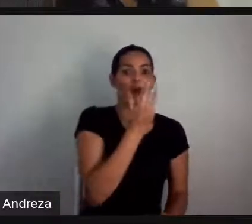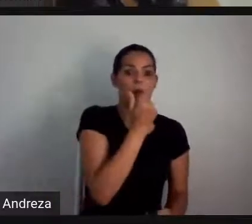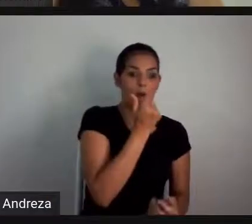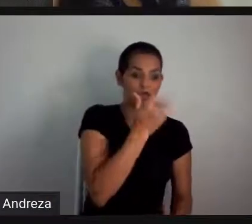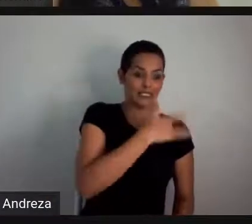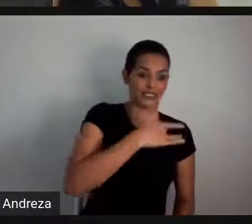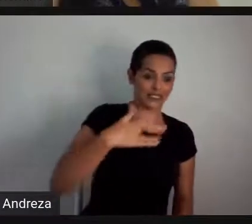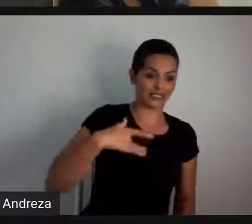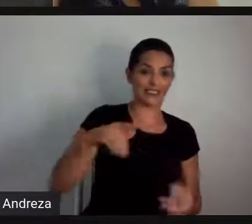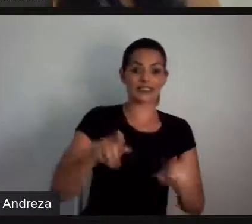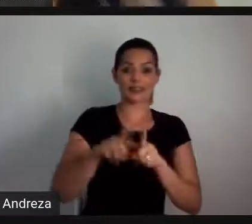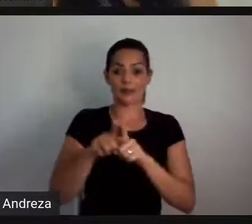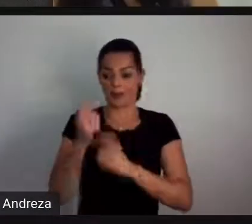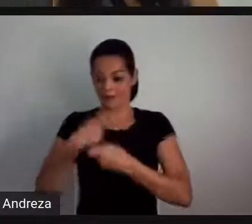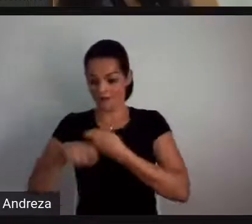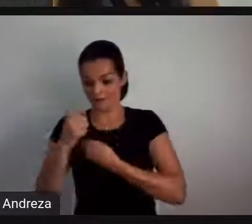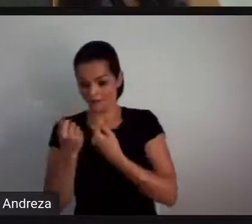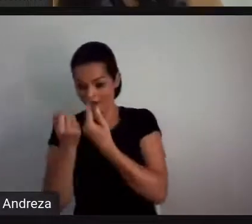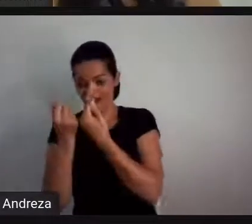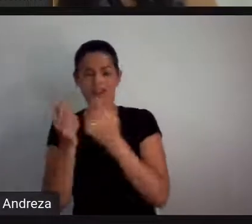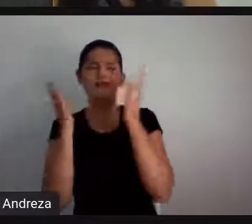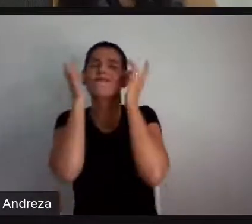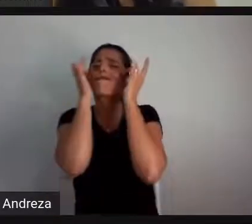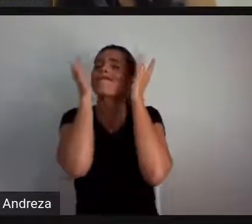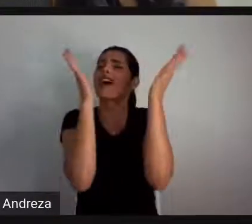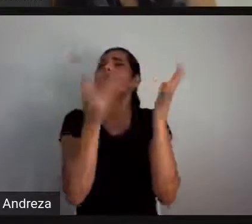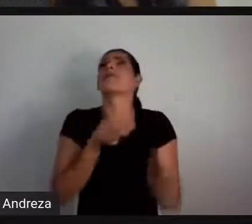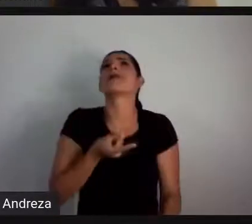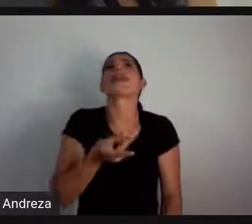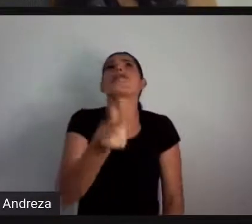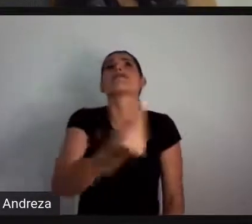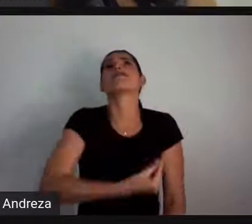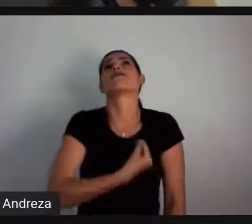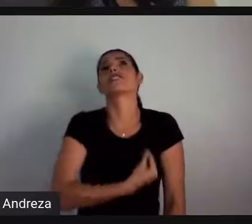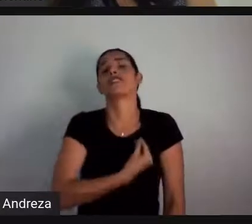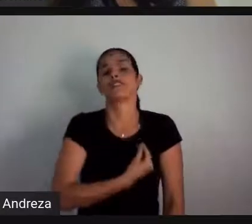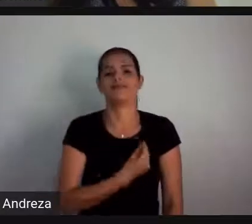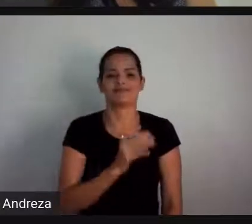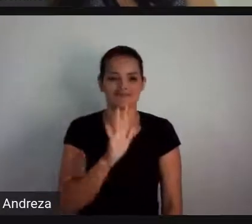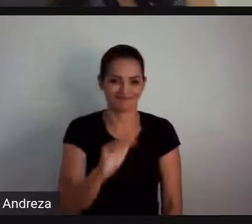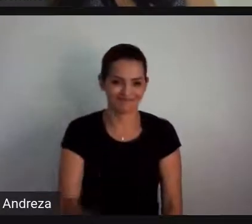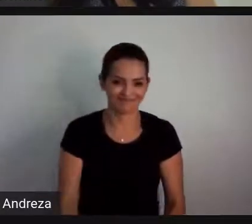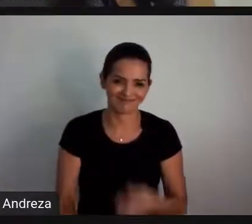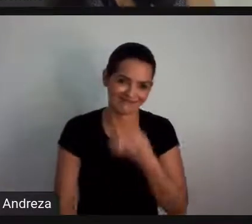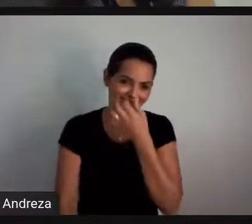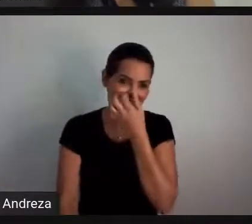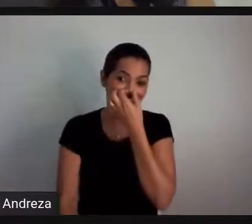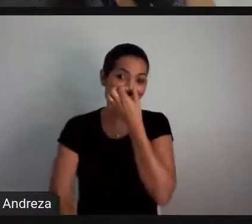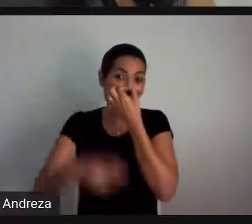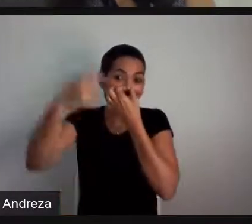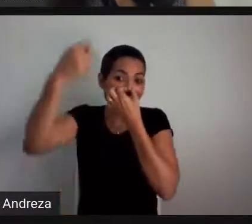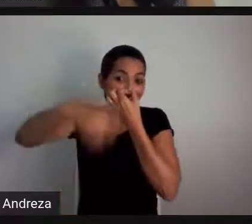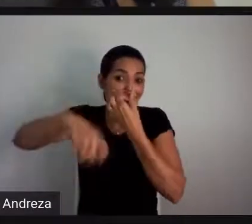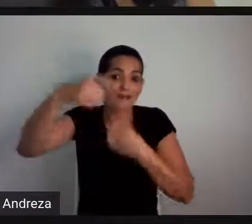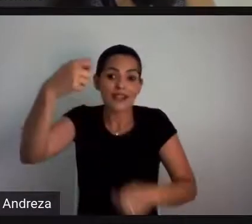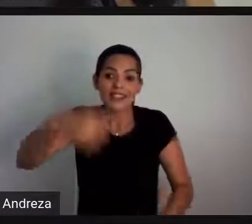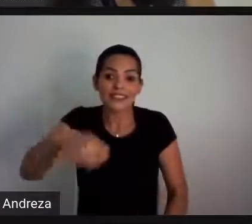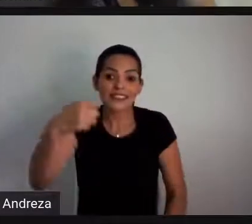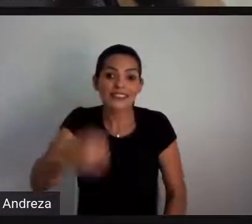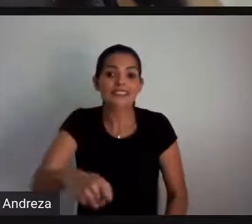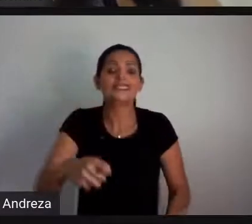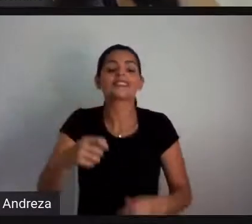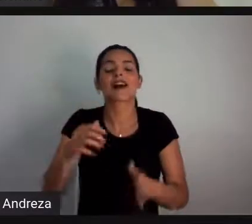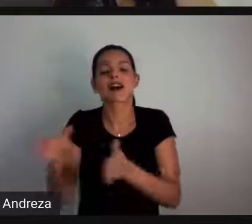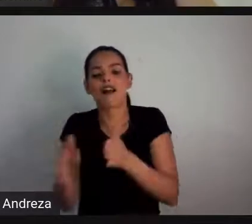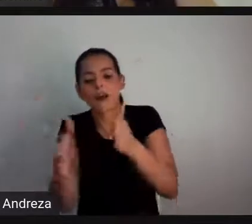tudo fácil, bem fácil. É para o resto da vida, né? E são extremamente necessários, né? A gente precisa trilhar esses